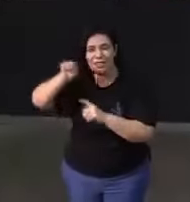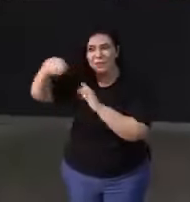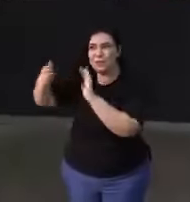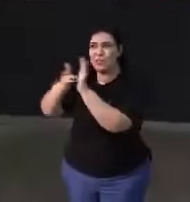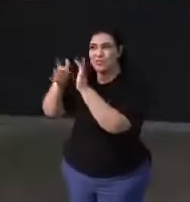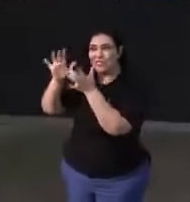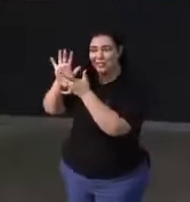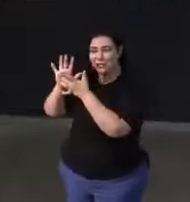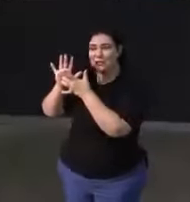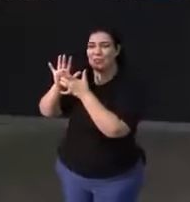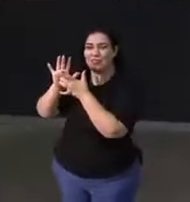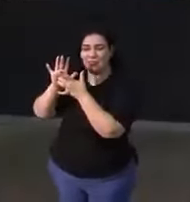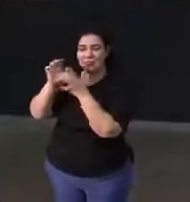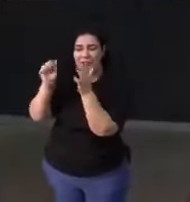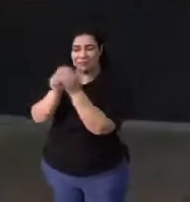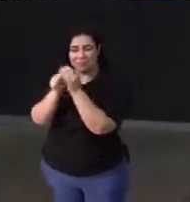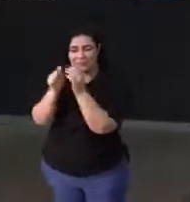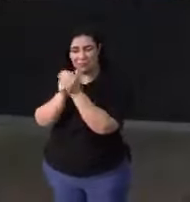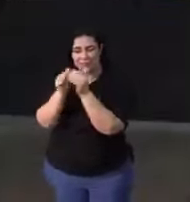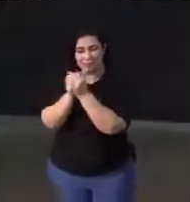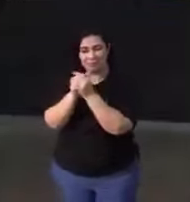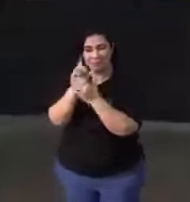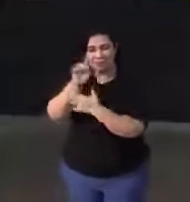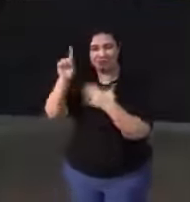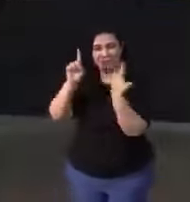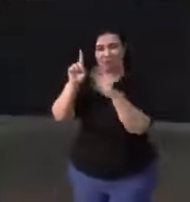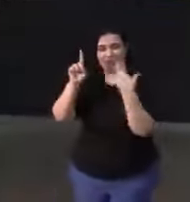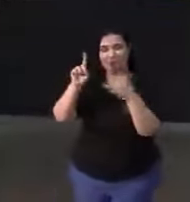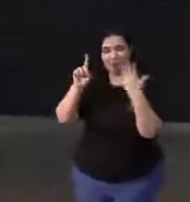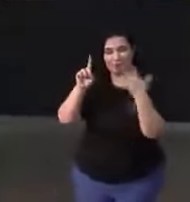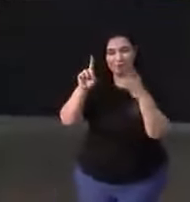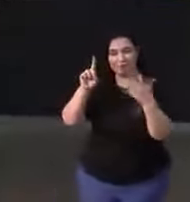de Jesus, em nome de Jesus.